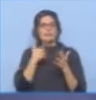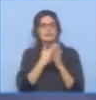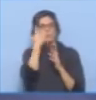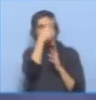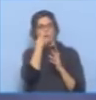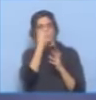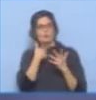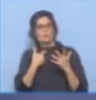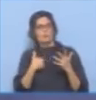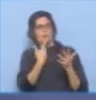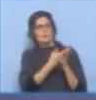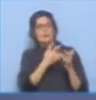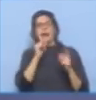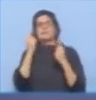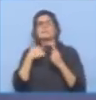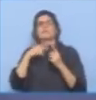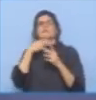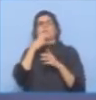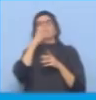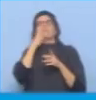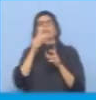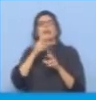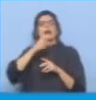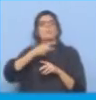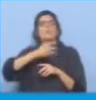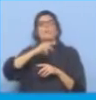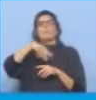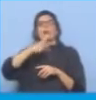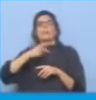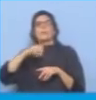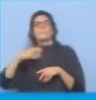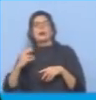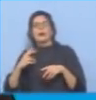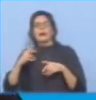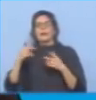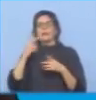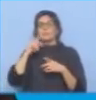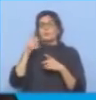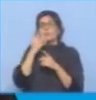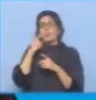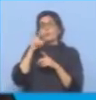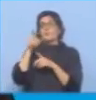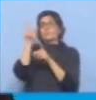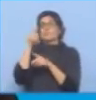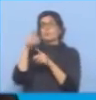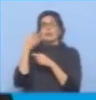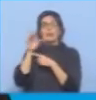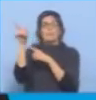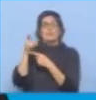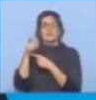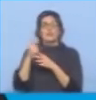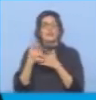Porque nós estamos para dizer, vamos ao Panamá, e de repente o Panamá são estas pessoas, porque ela até trouxe mais pessoas do staff da Embaixada e